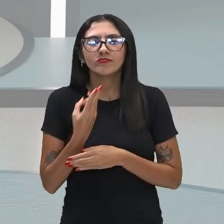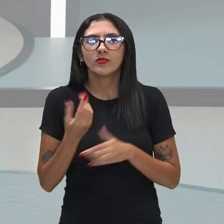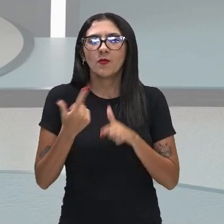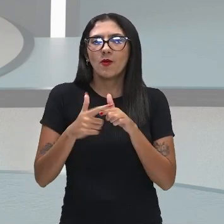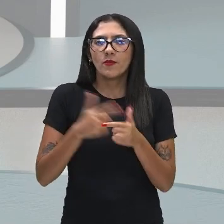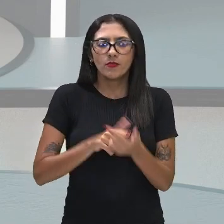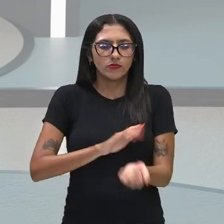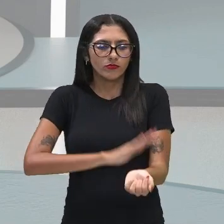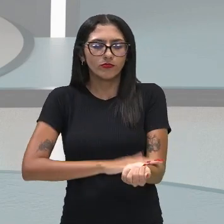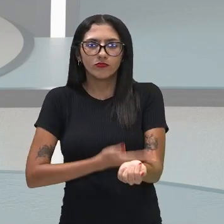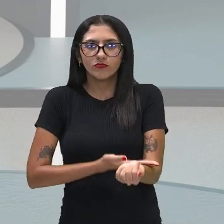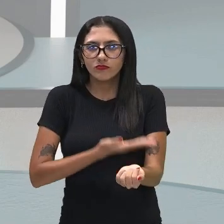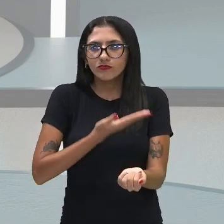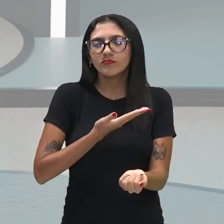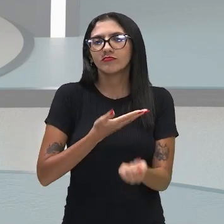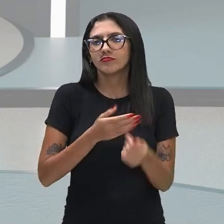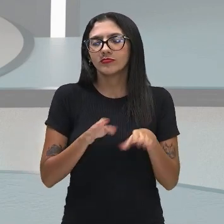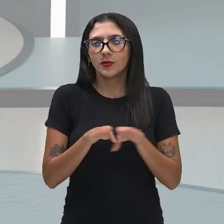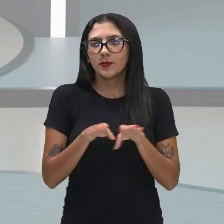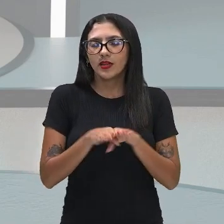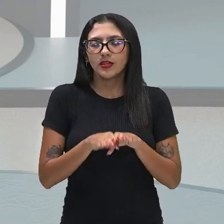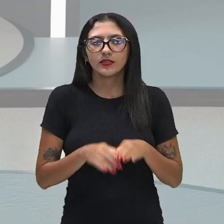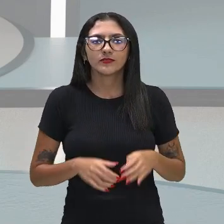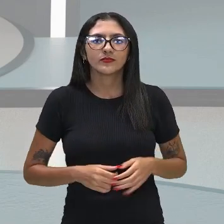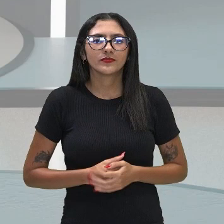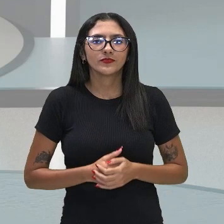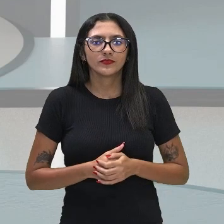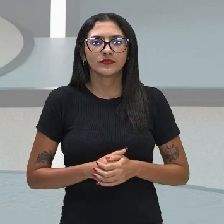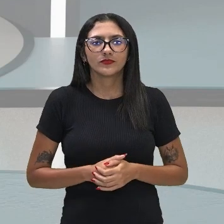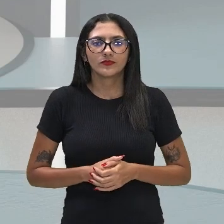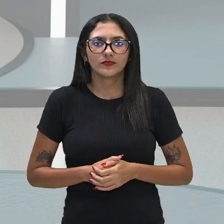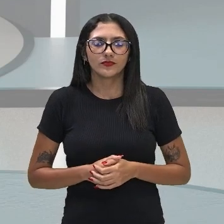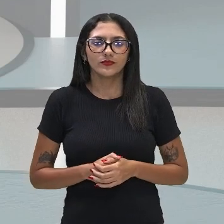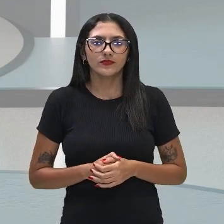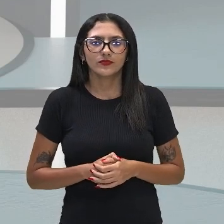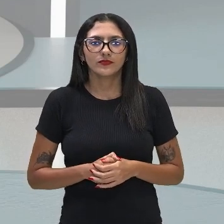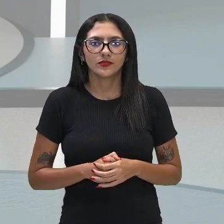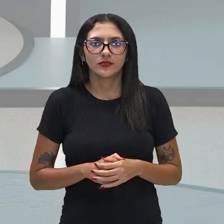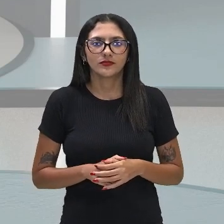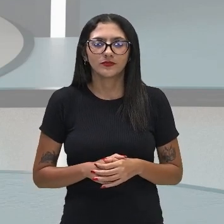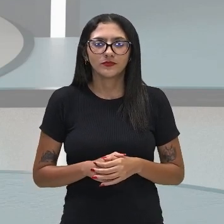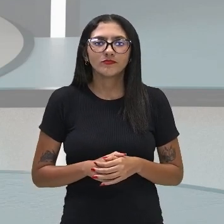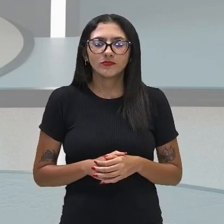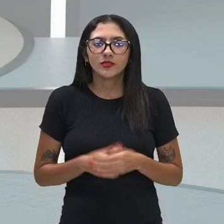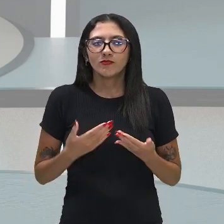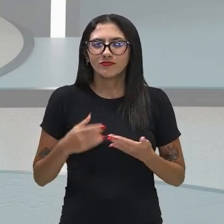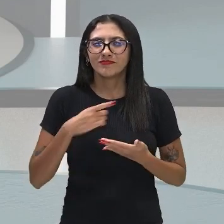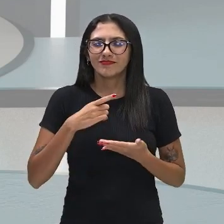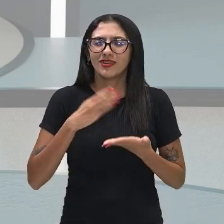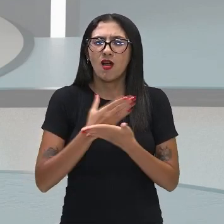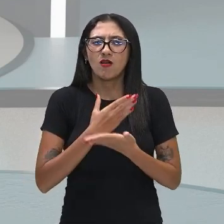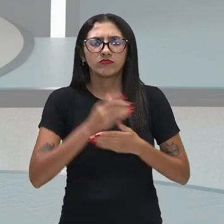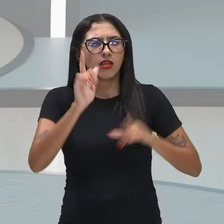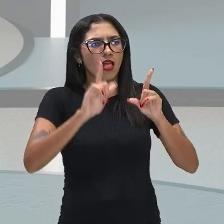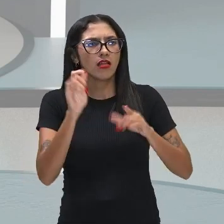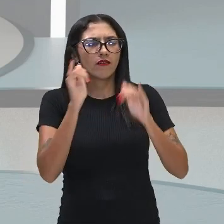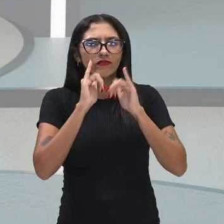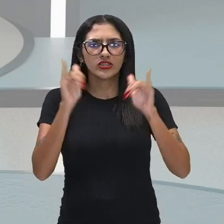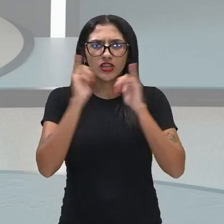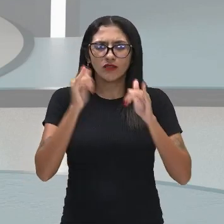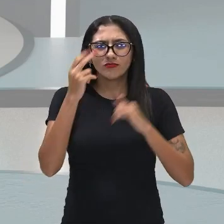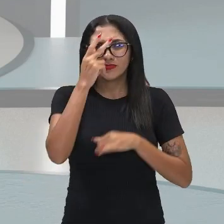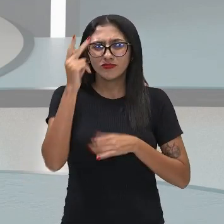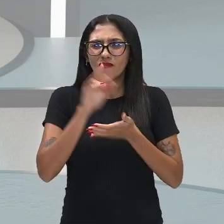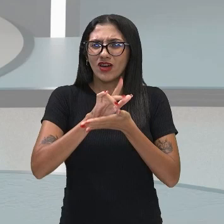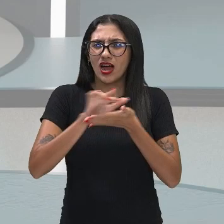hipertensa, não é isso? Há pouco tempo mesmo aí na mídia apareceram vários atletas de fisiculturismo com